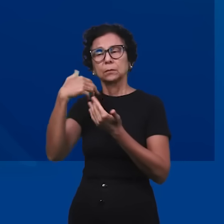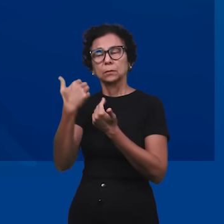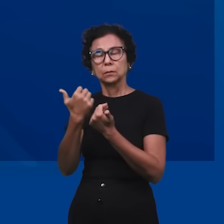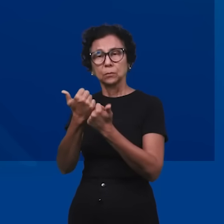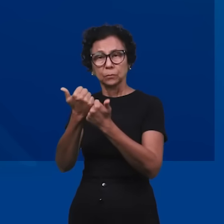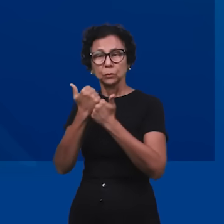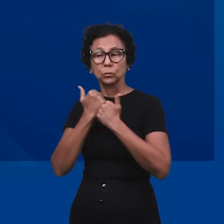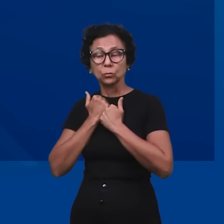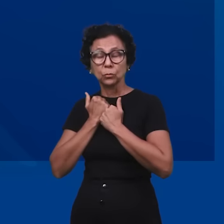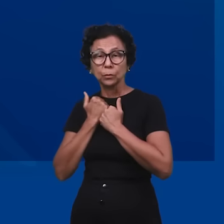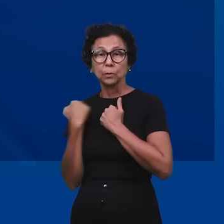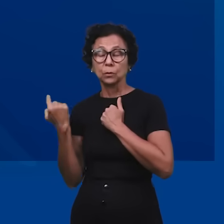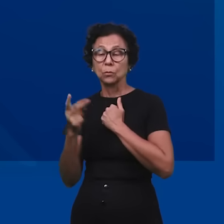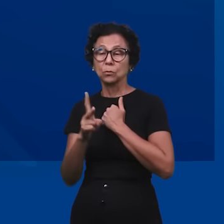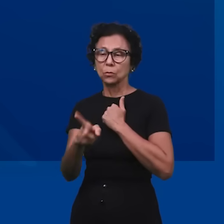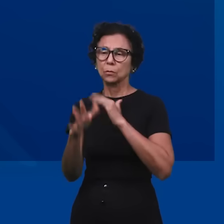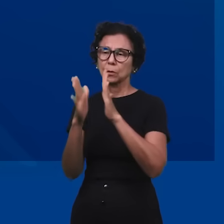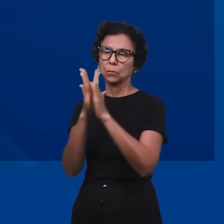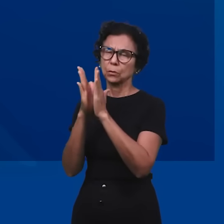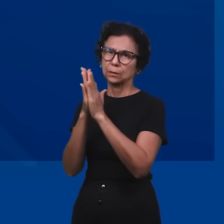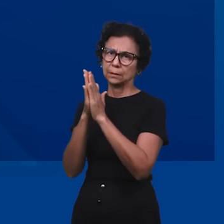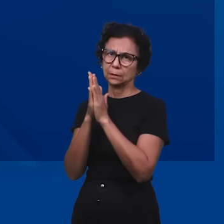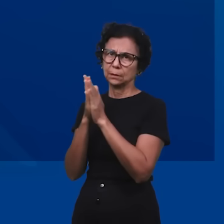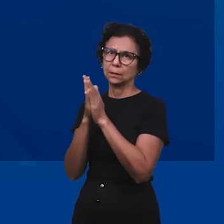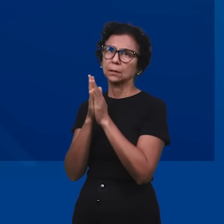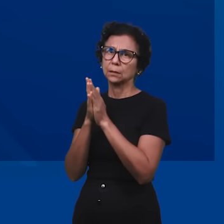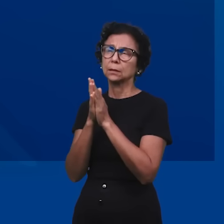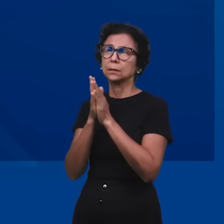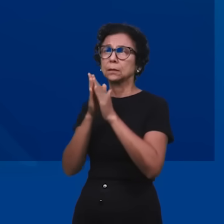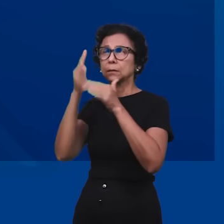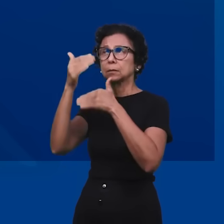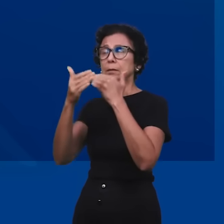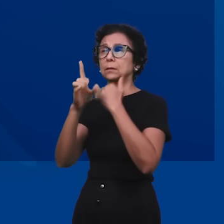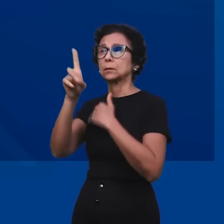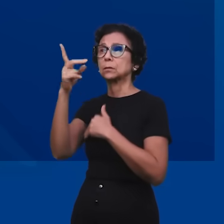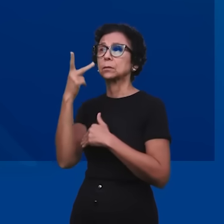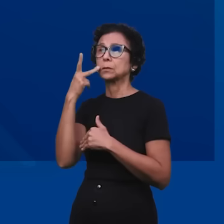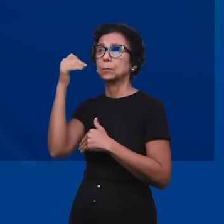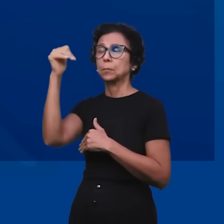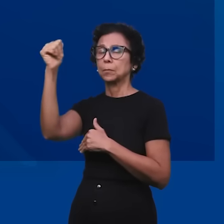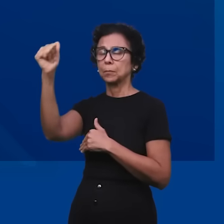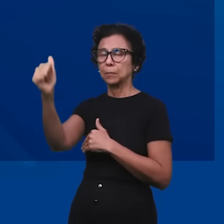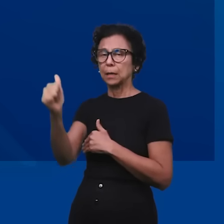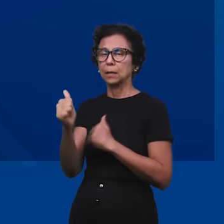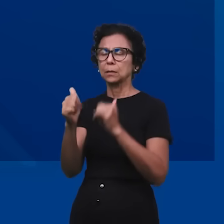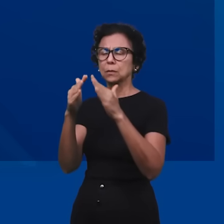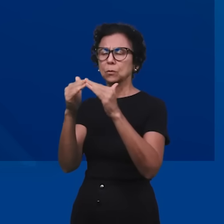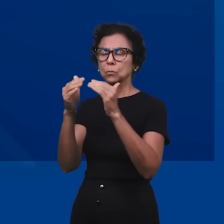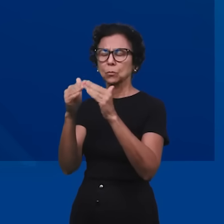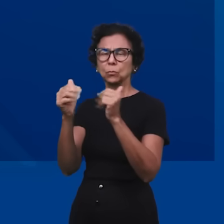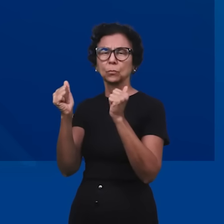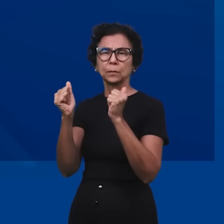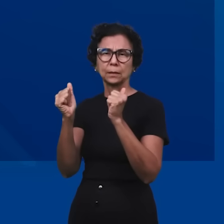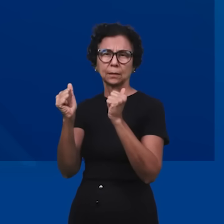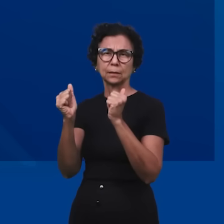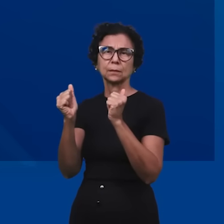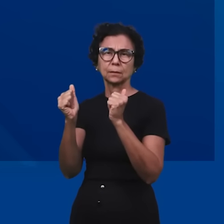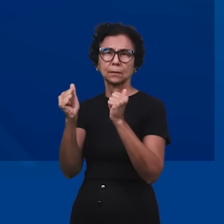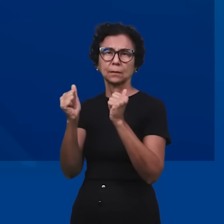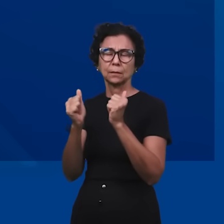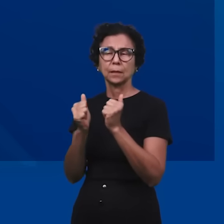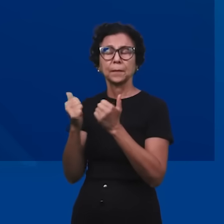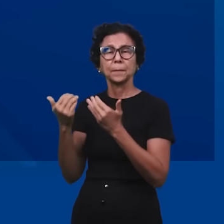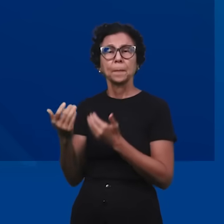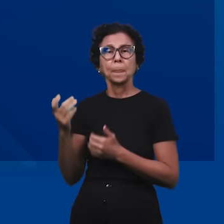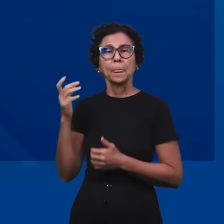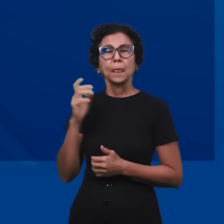de oração, cheia do Espírito Santo, elevando ao Pai as nossas orações e súplicas e ações de graças,